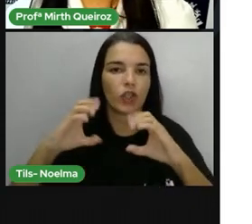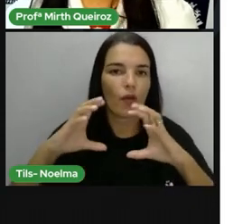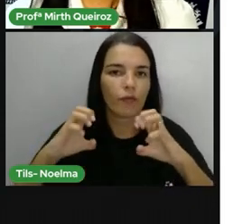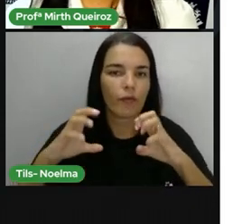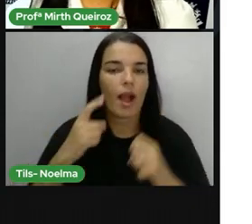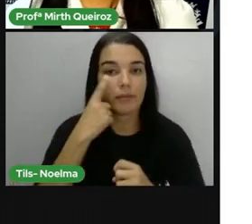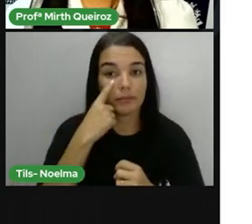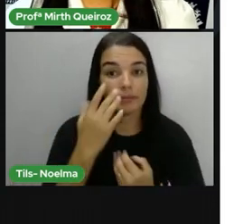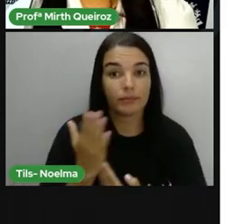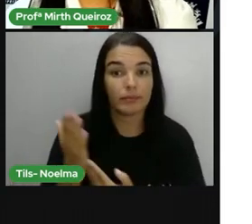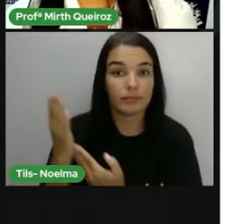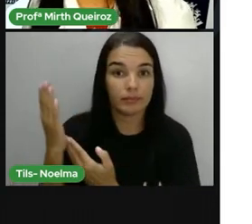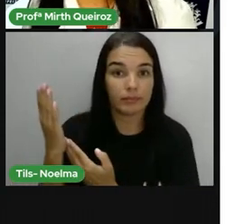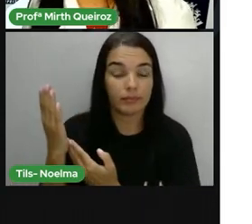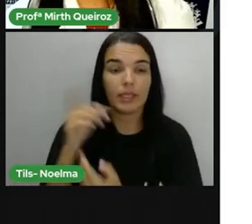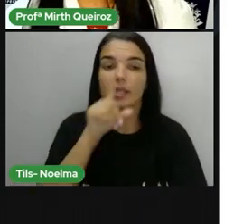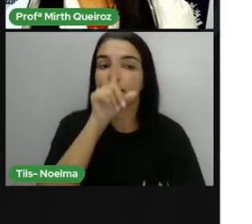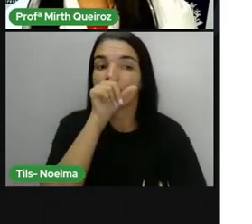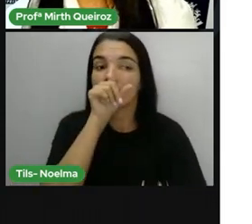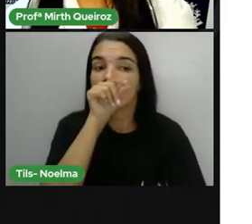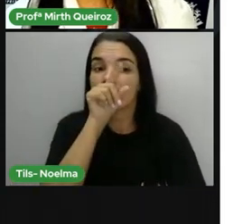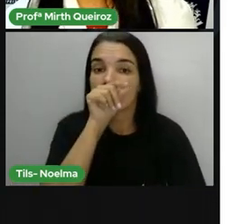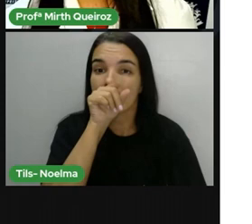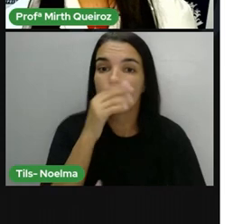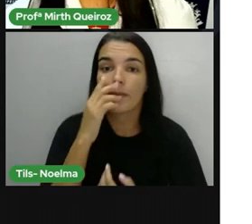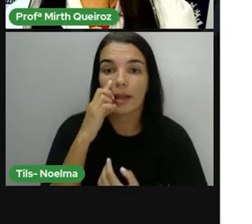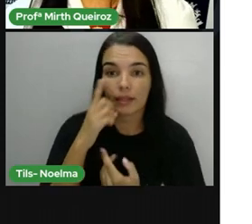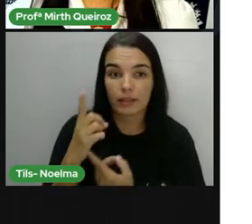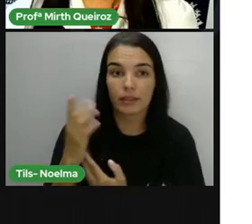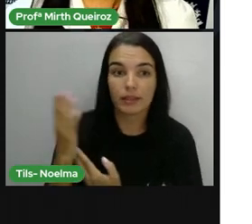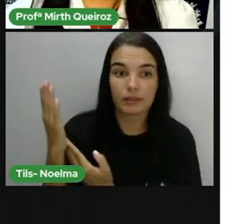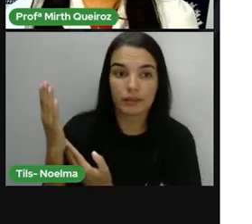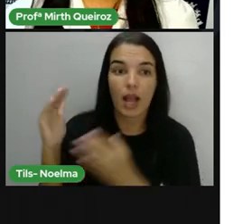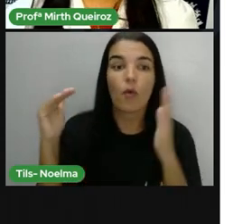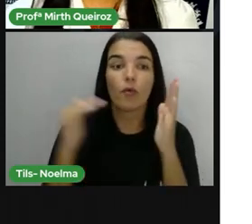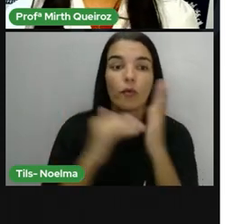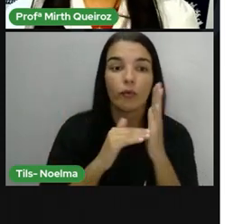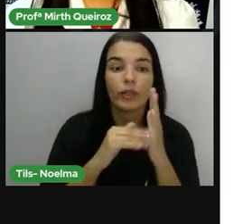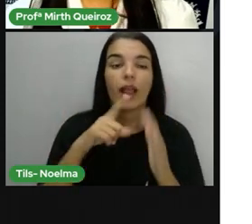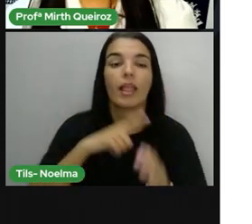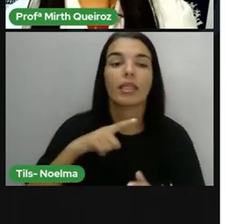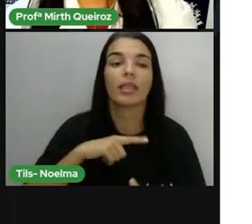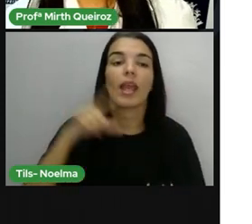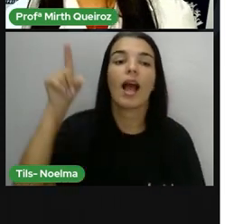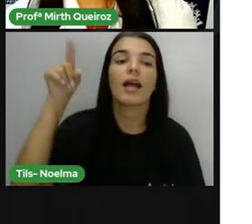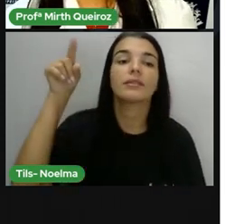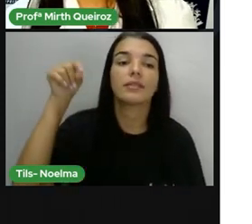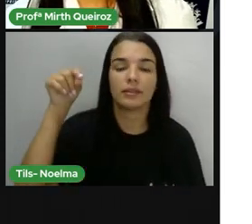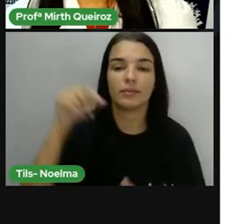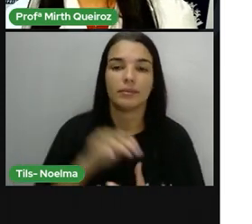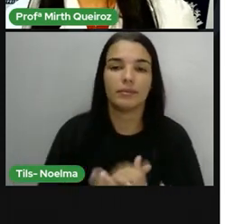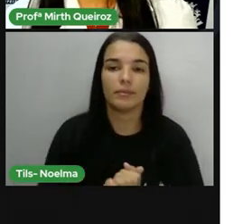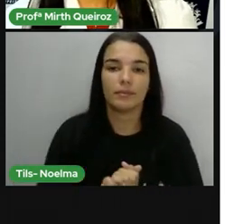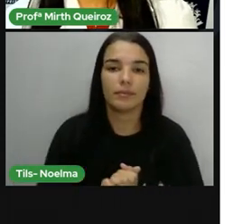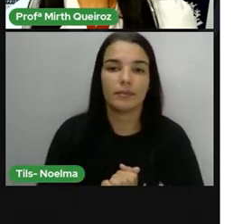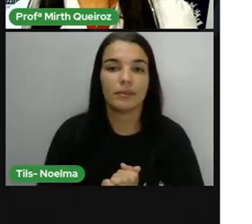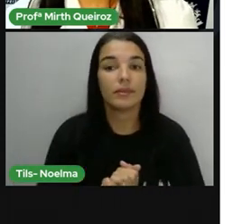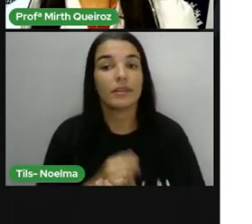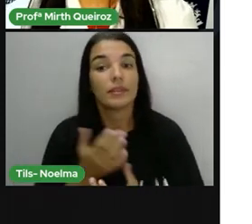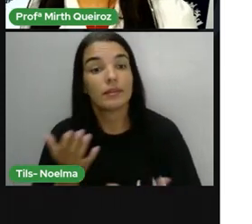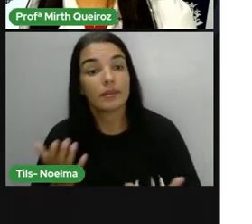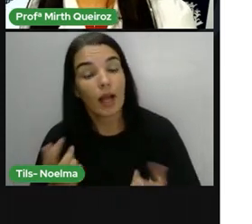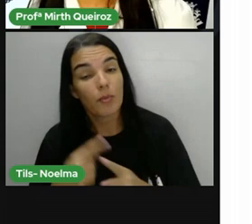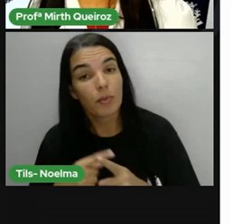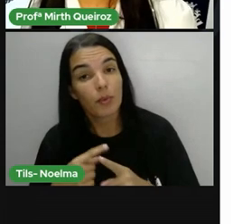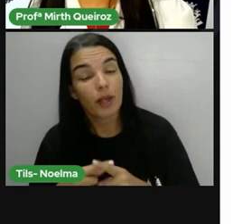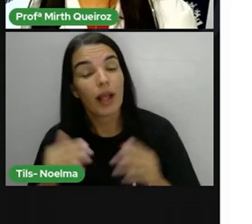Sofá ou sofás tem acento. Sabiá ou sabiás tem acento. Por que, pró?